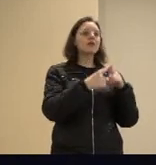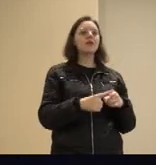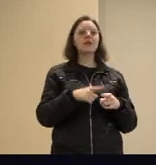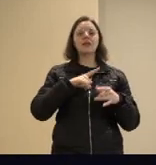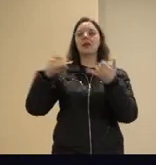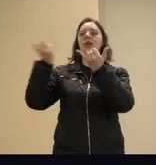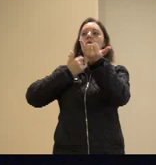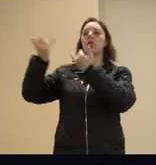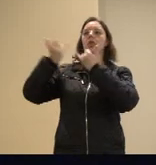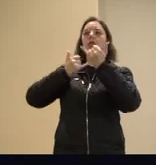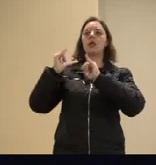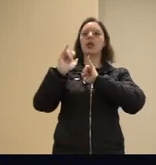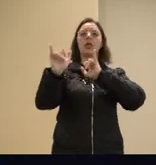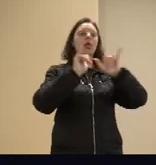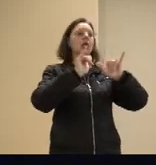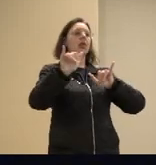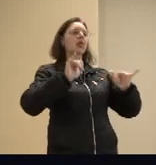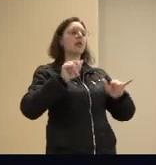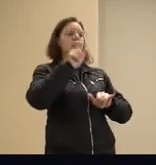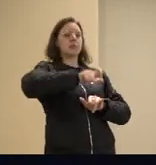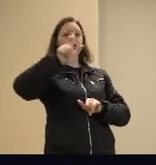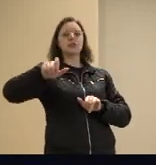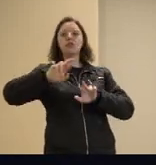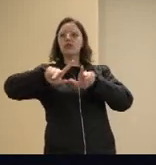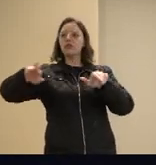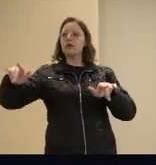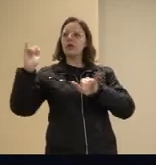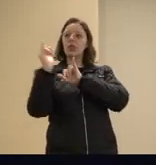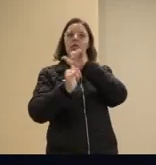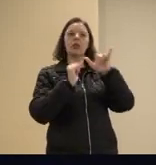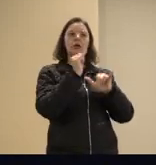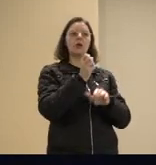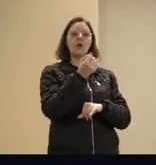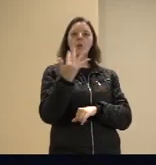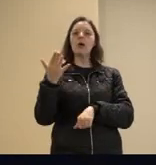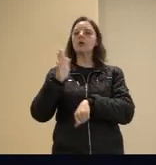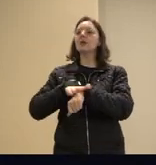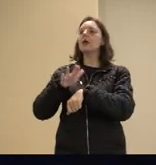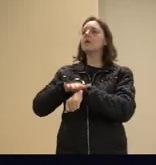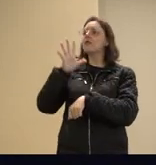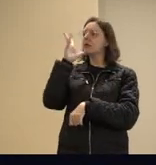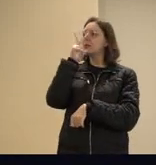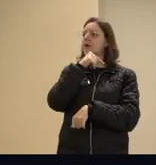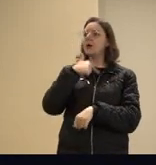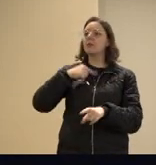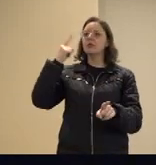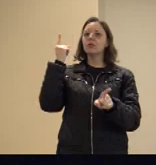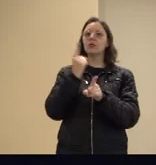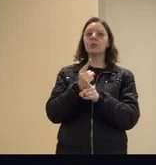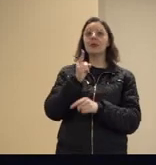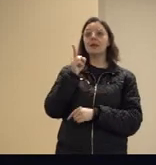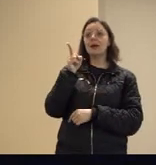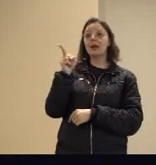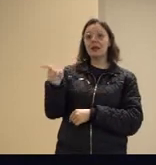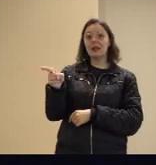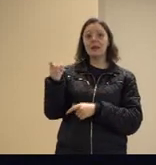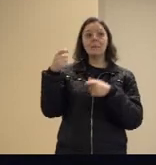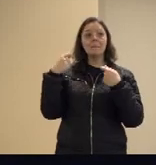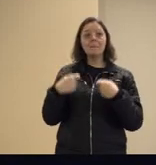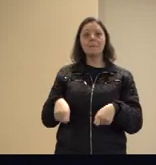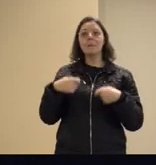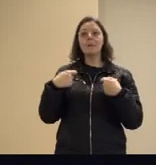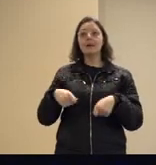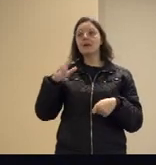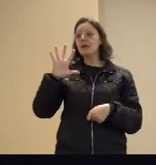isso. Quantas vezes ela vai ter que falar sobre isso? Quanto tempo vai demorar para eu descobrir que ali precisa ser